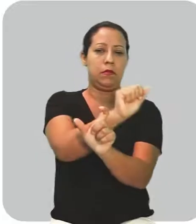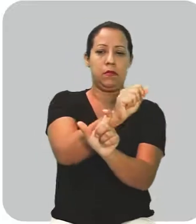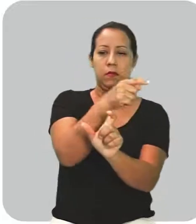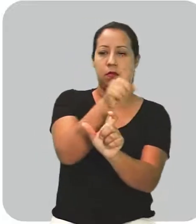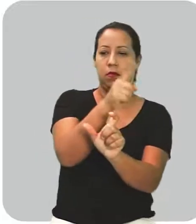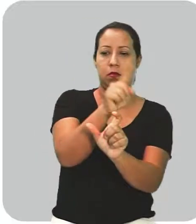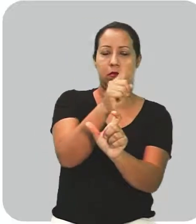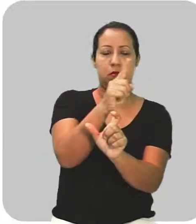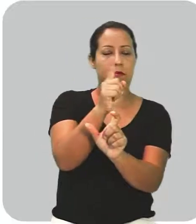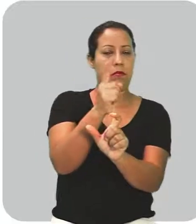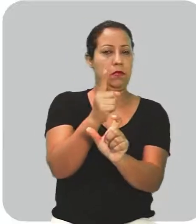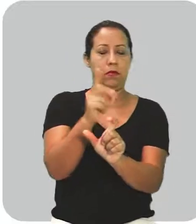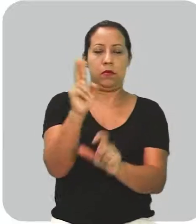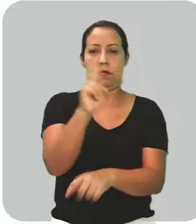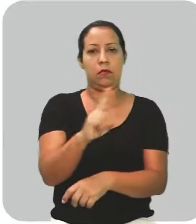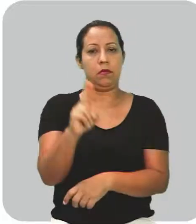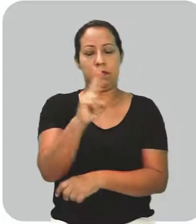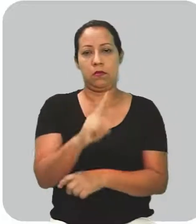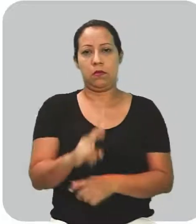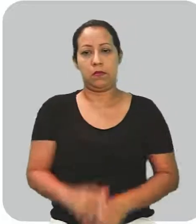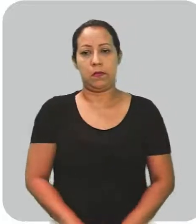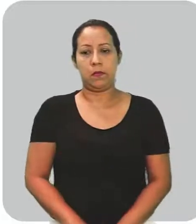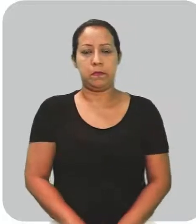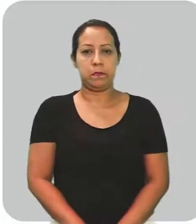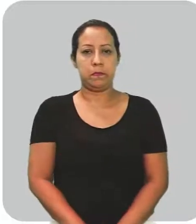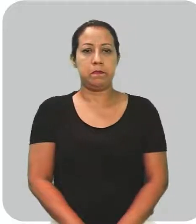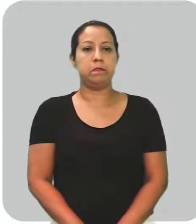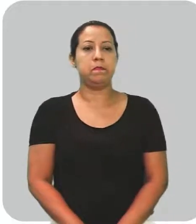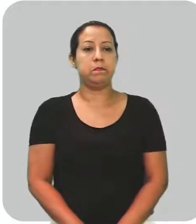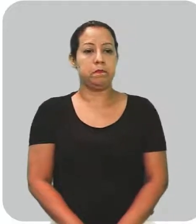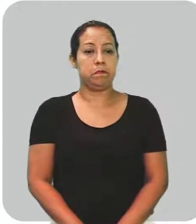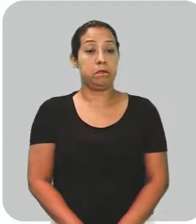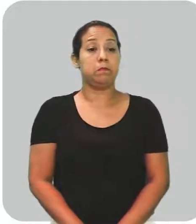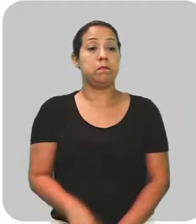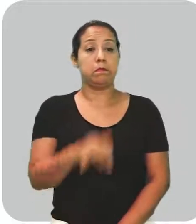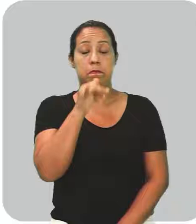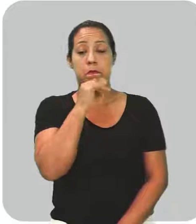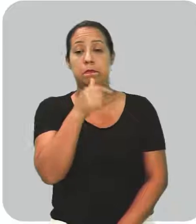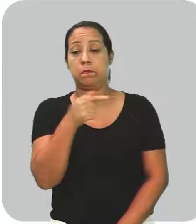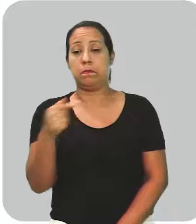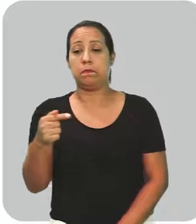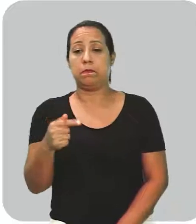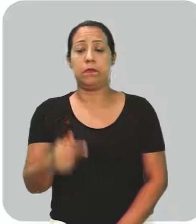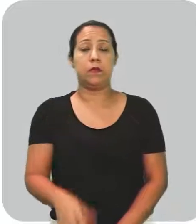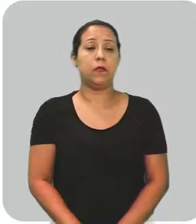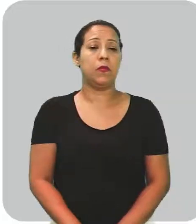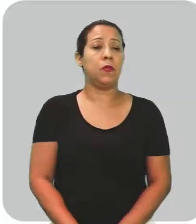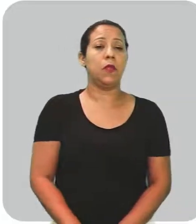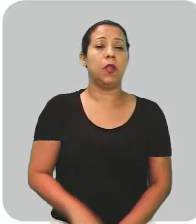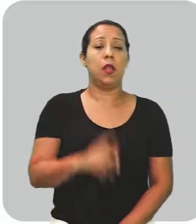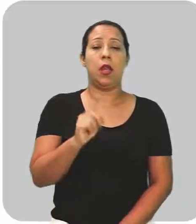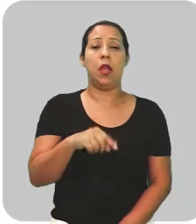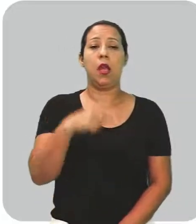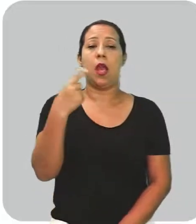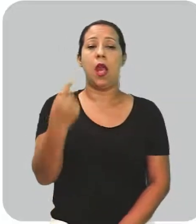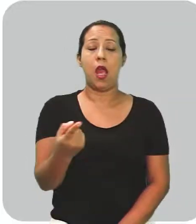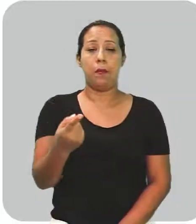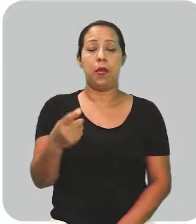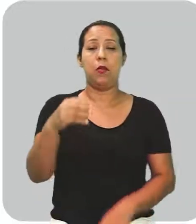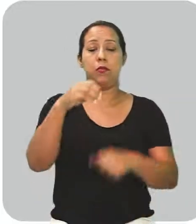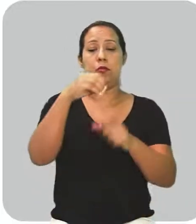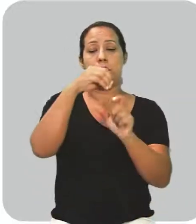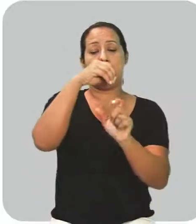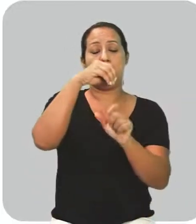não se utiliza crase. Caso 7. Após